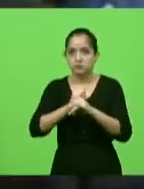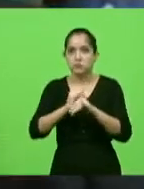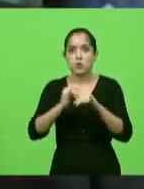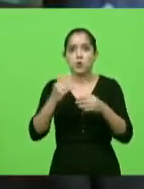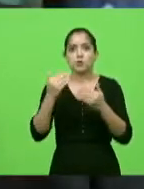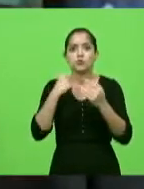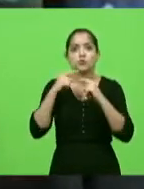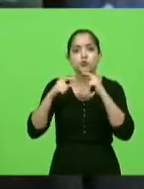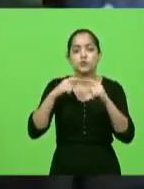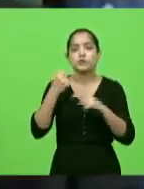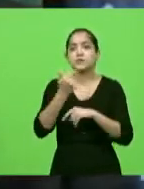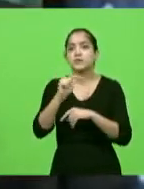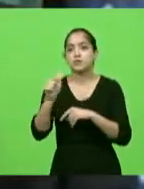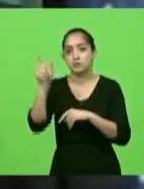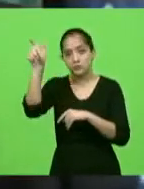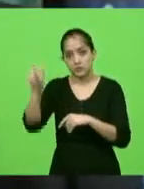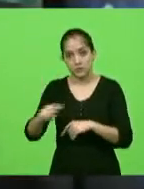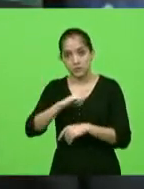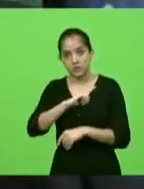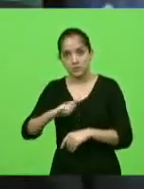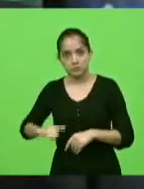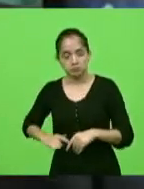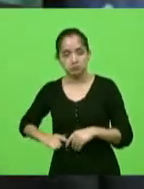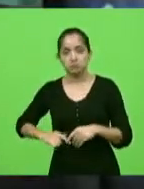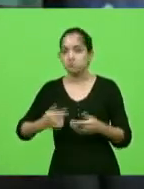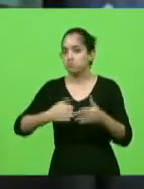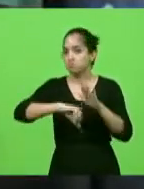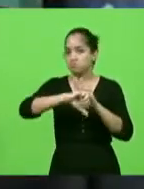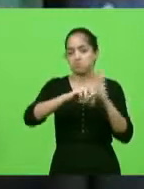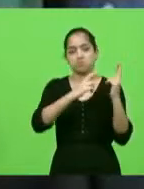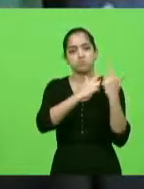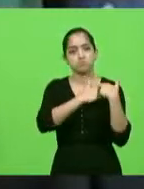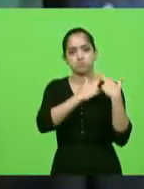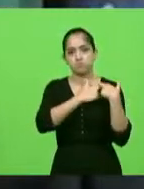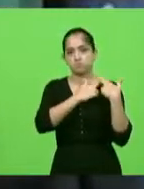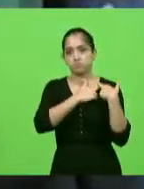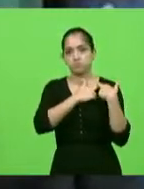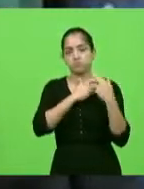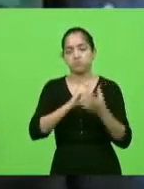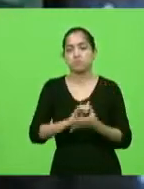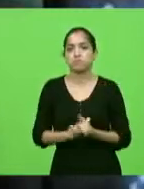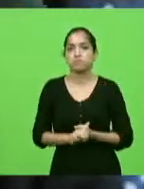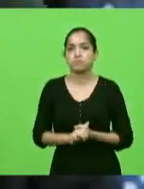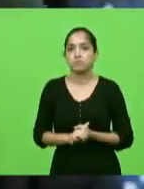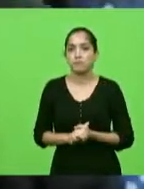de que o governador do Estado, Carlos Moisés da Silva, não cometeu crime de responsabilidade.